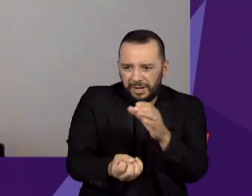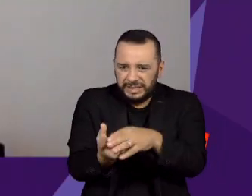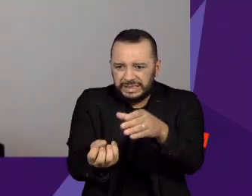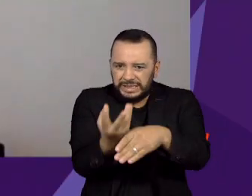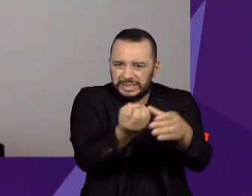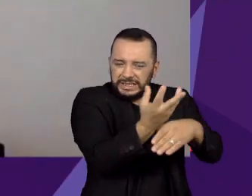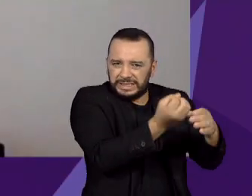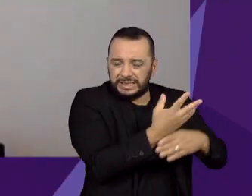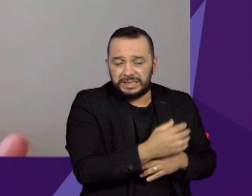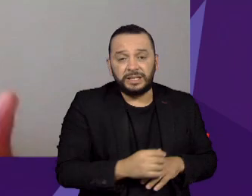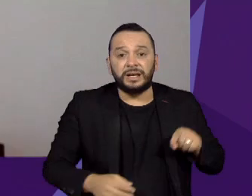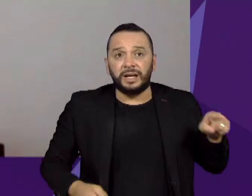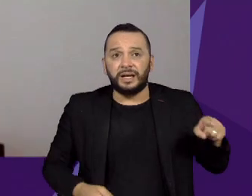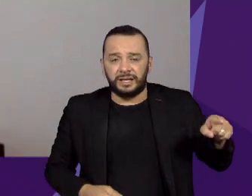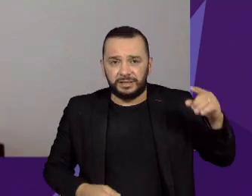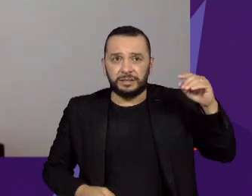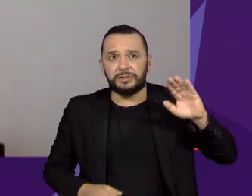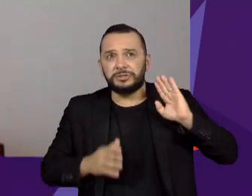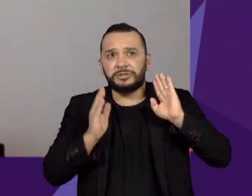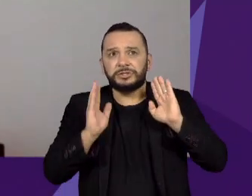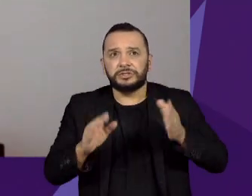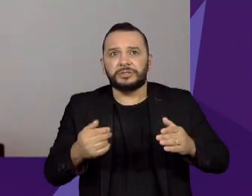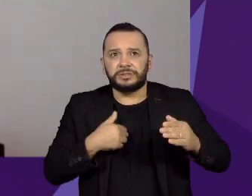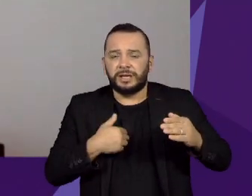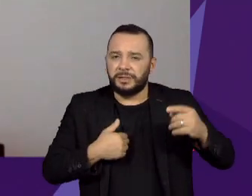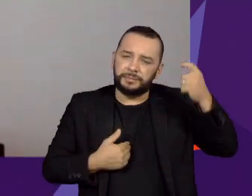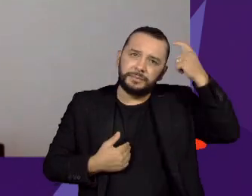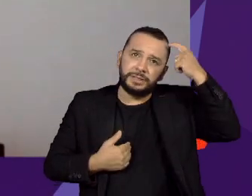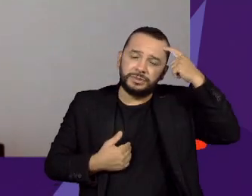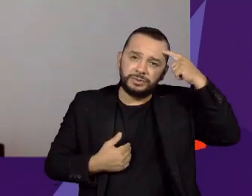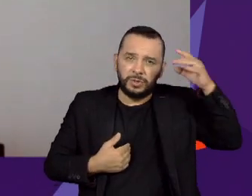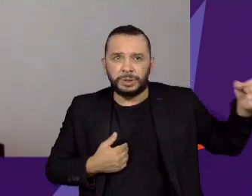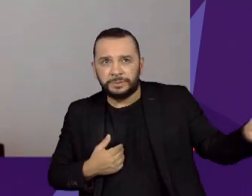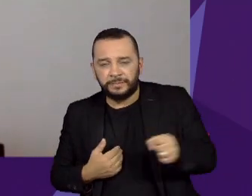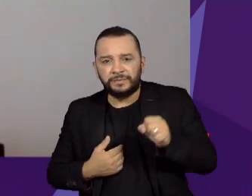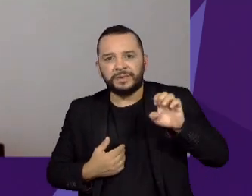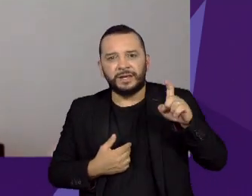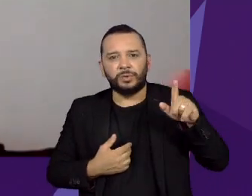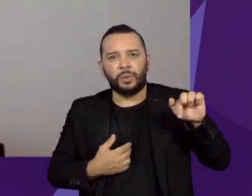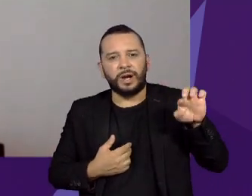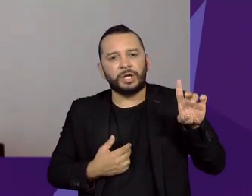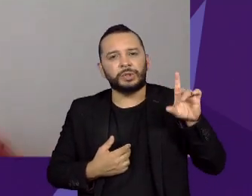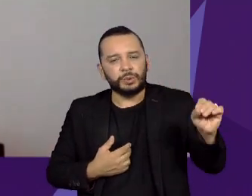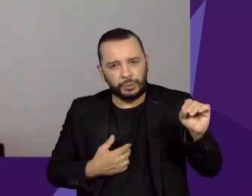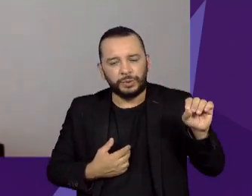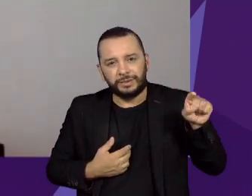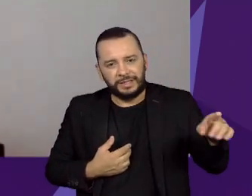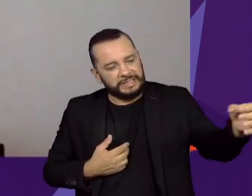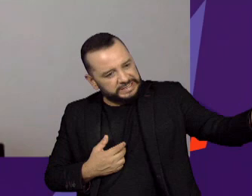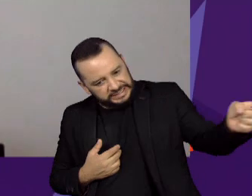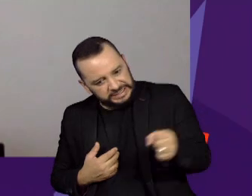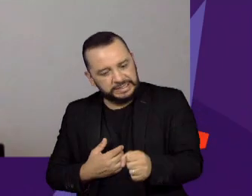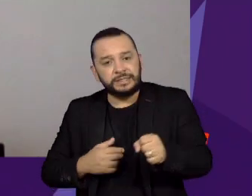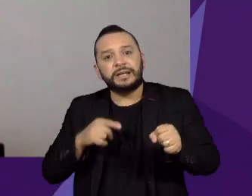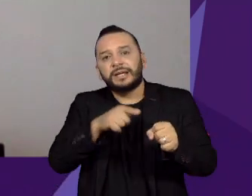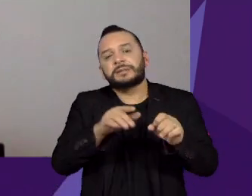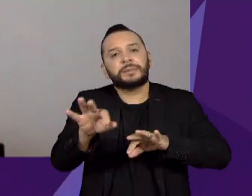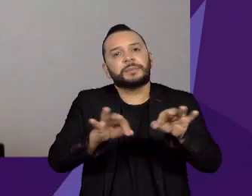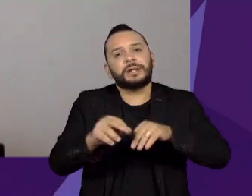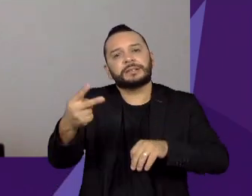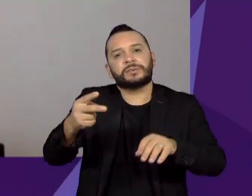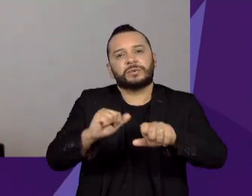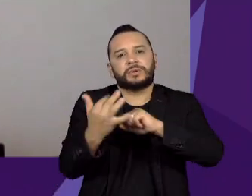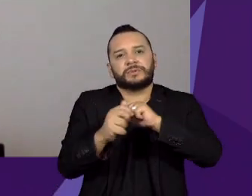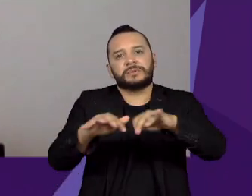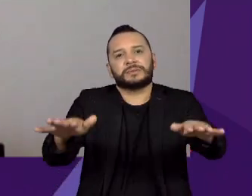acontecendo, ele meio que achou que aquilo nasceu do nada, como se aquilo... Eu acho que eles não prepararam para a segunda onda, porque eles achavam